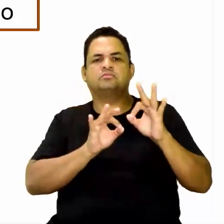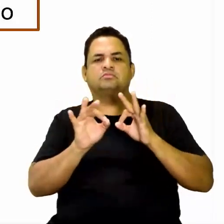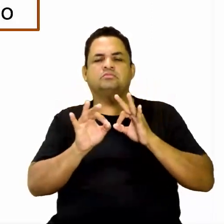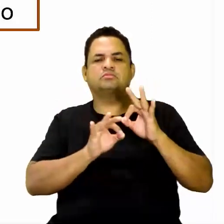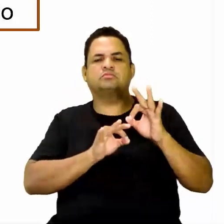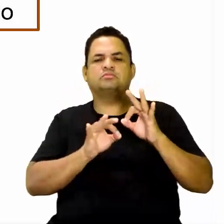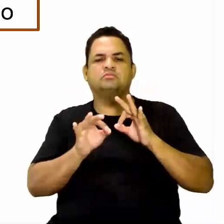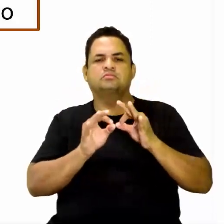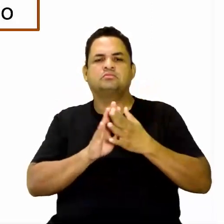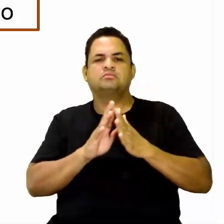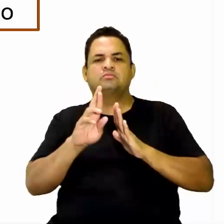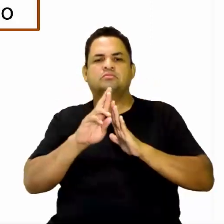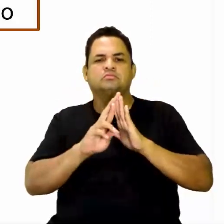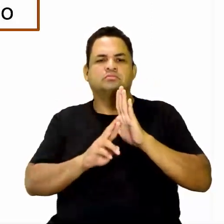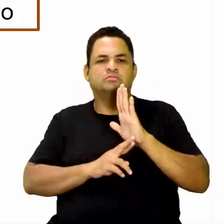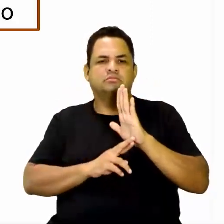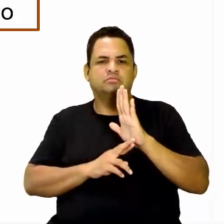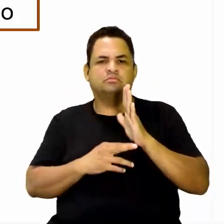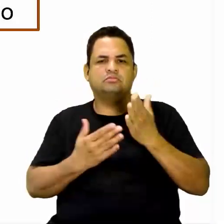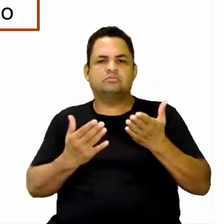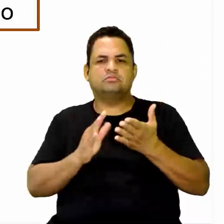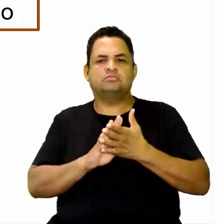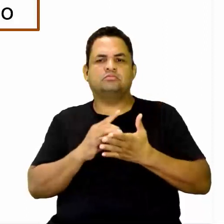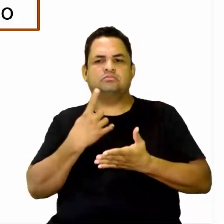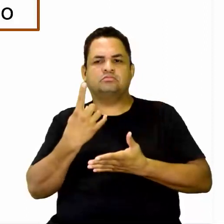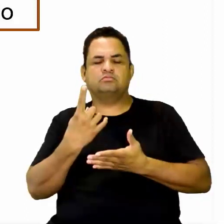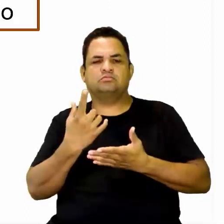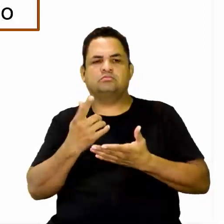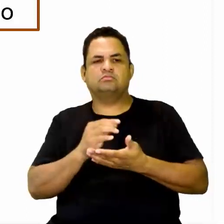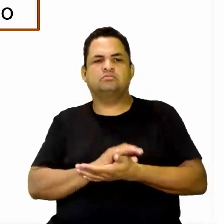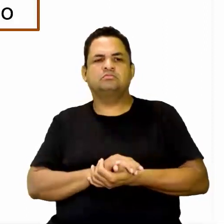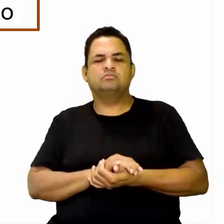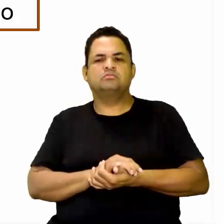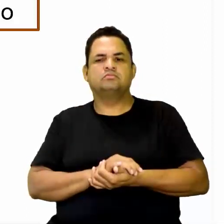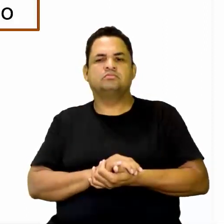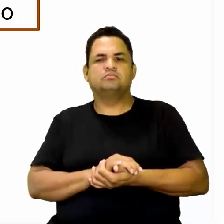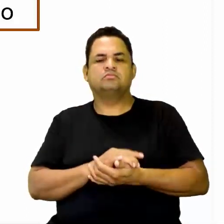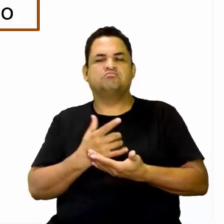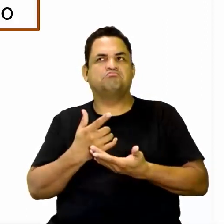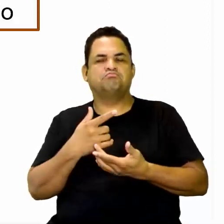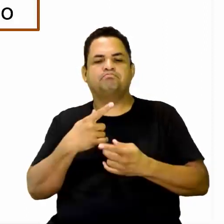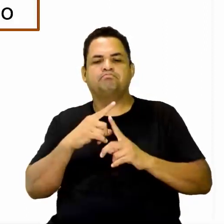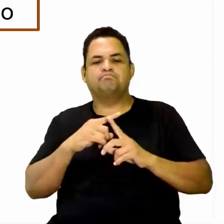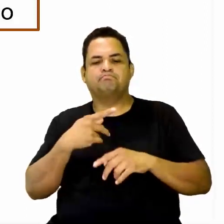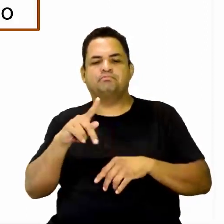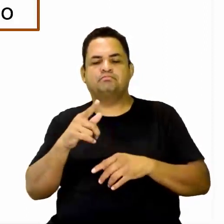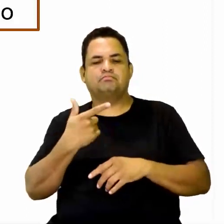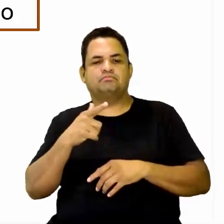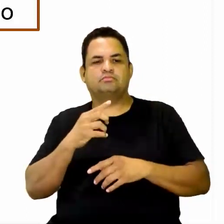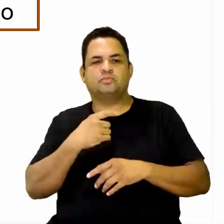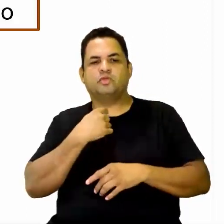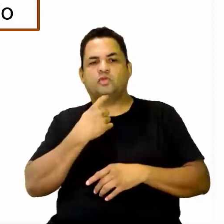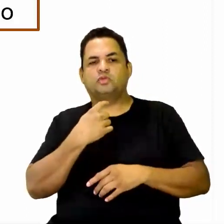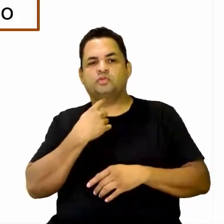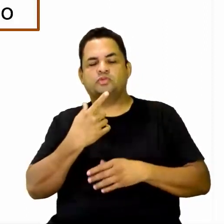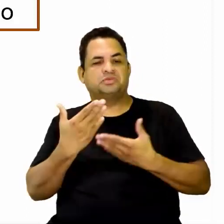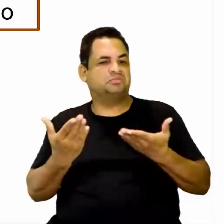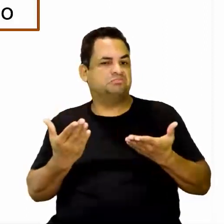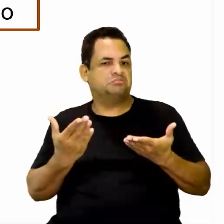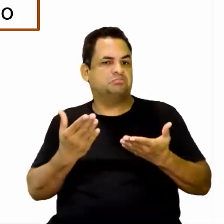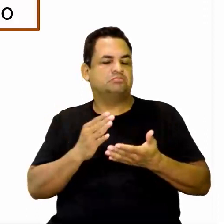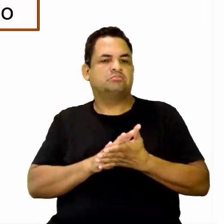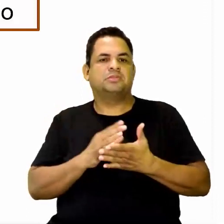estabelecer um critério único, sem dar margem a dúvidas, quer dizer, sem dar margem de